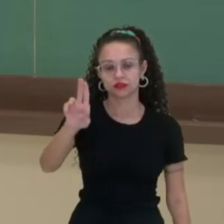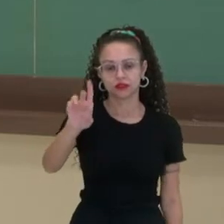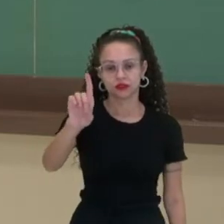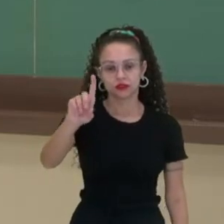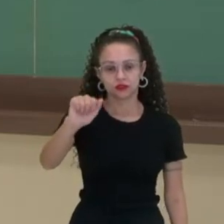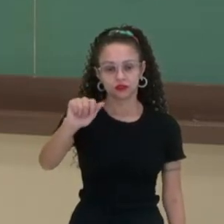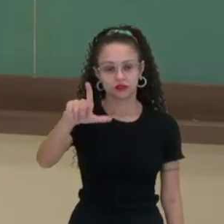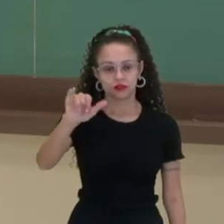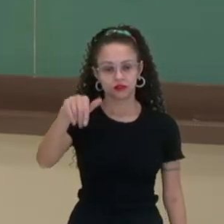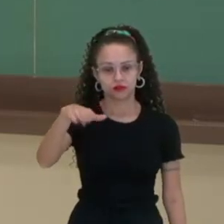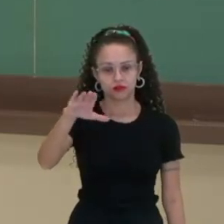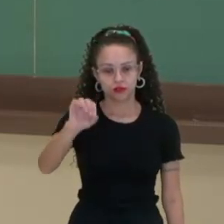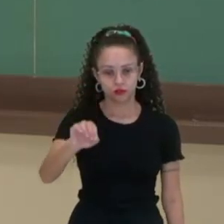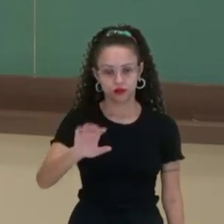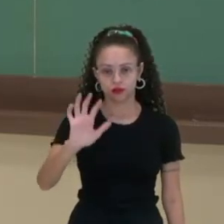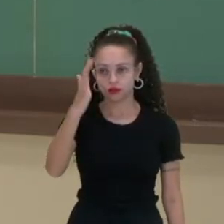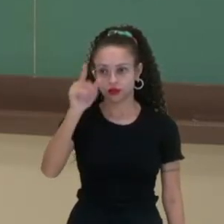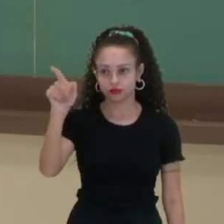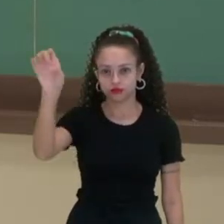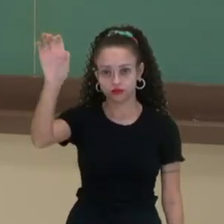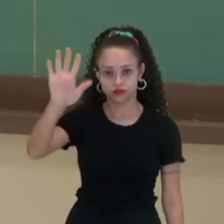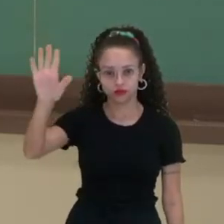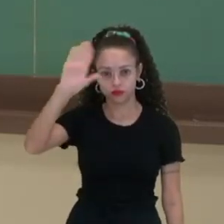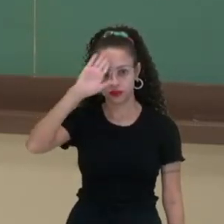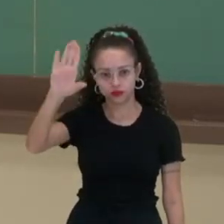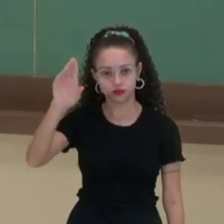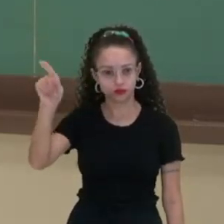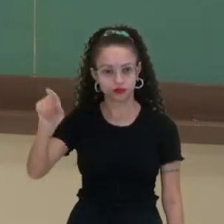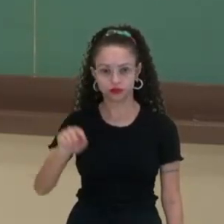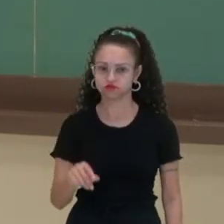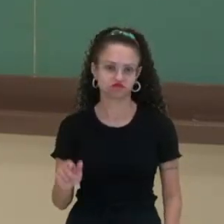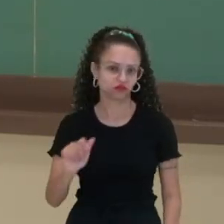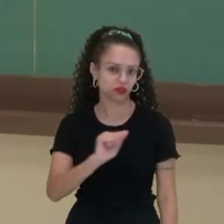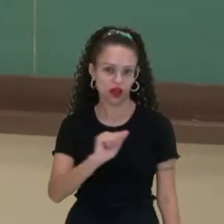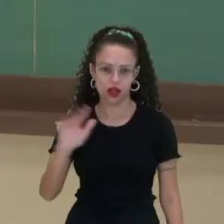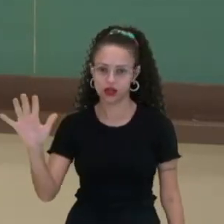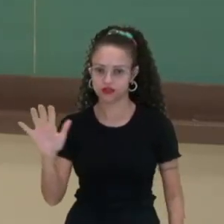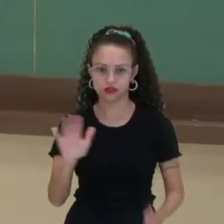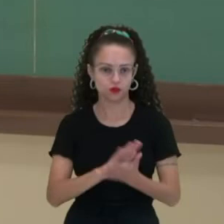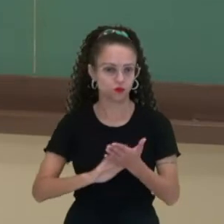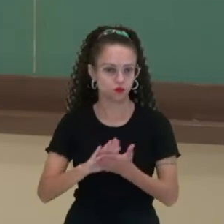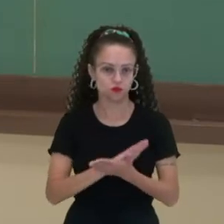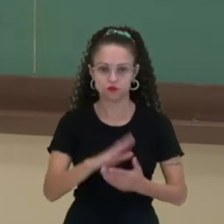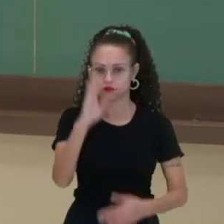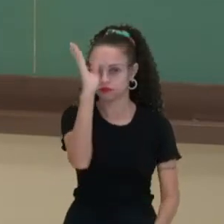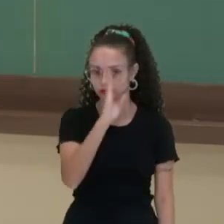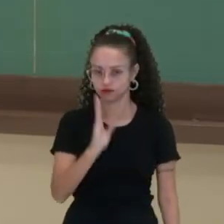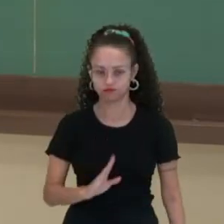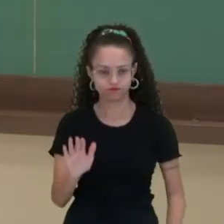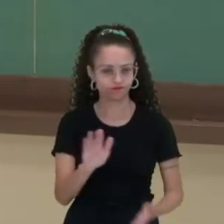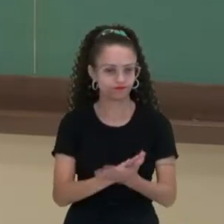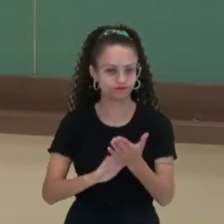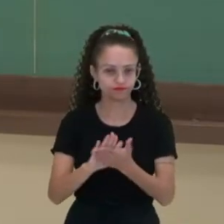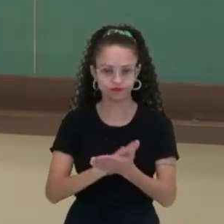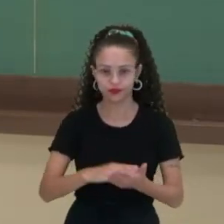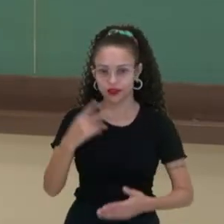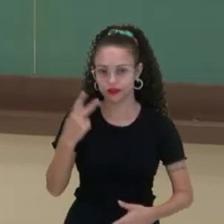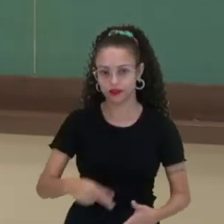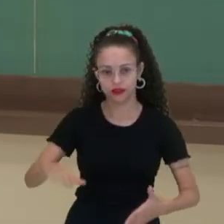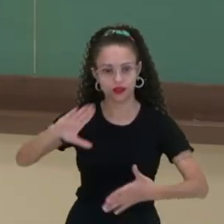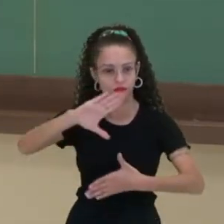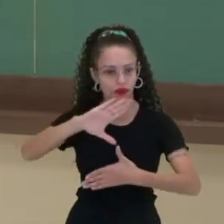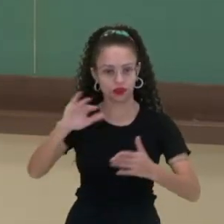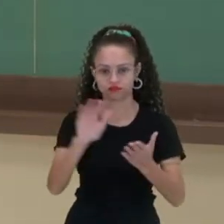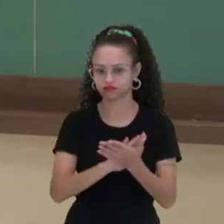principalmente na Europa, não aconteceu na Ásia, não aconteceu no Brasil, não aconteceu na América. E